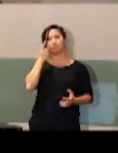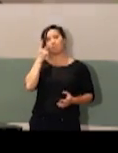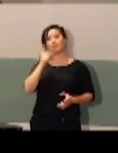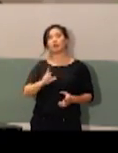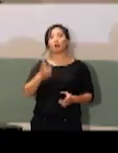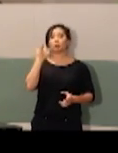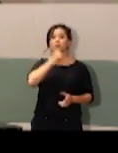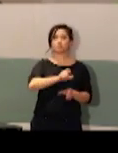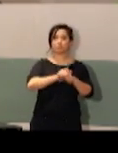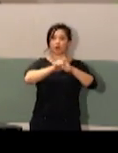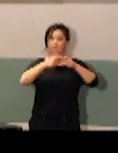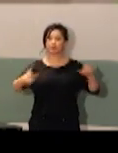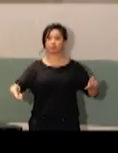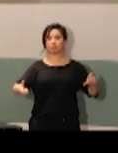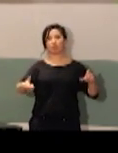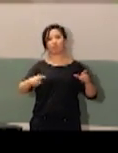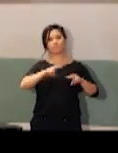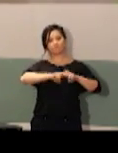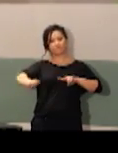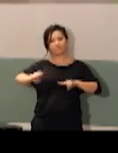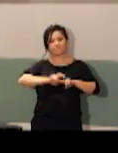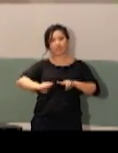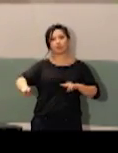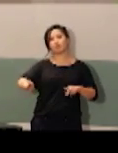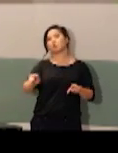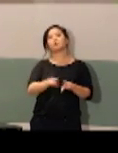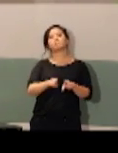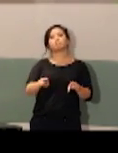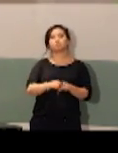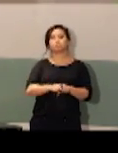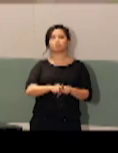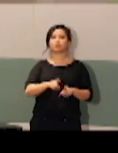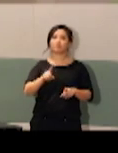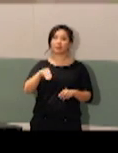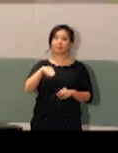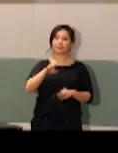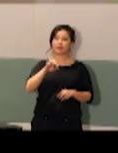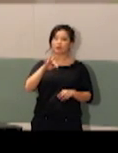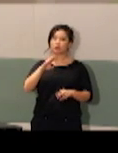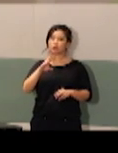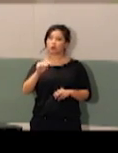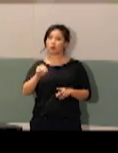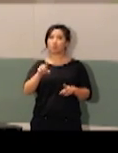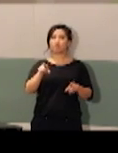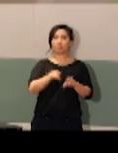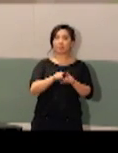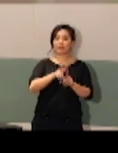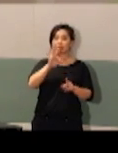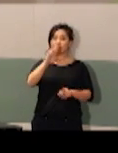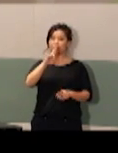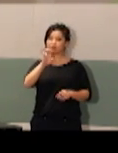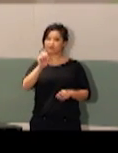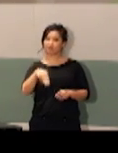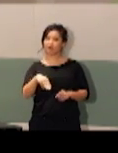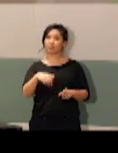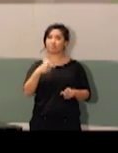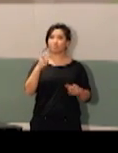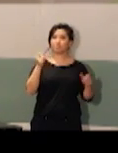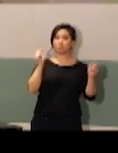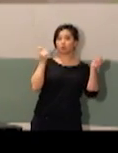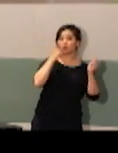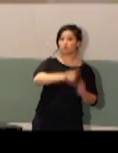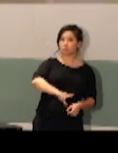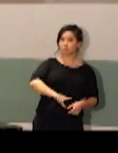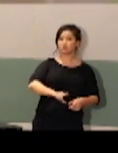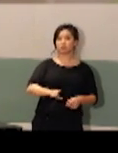metrô, de forma que a parte norte da nossa cidade seja atendida por esse tipo de transporte